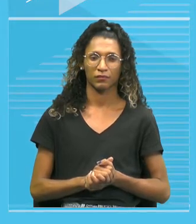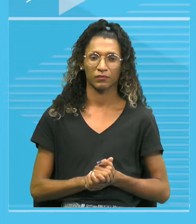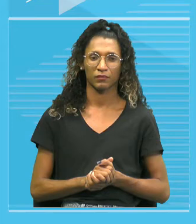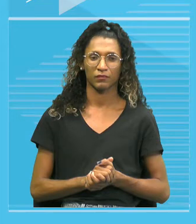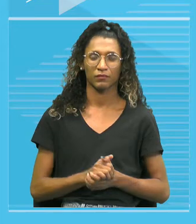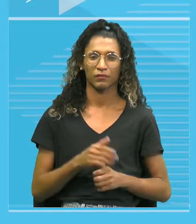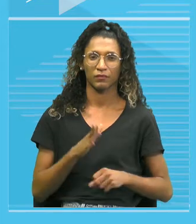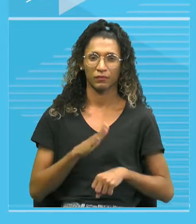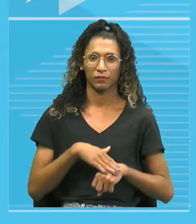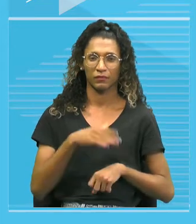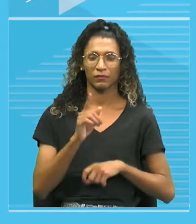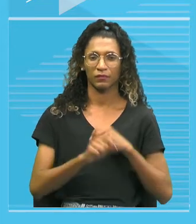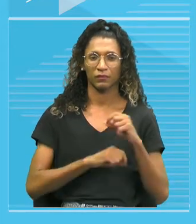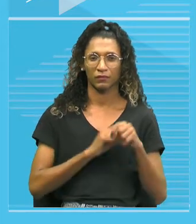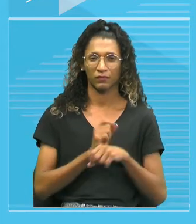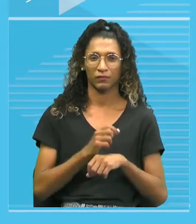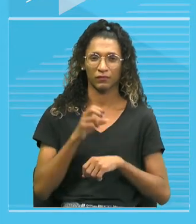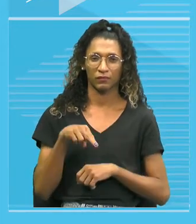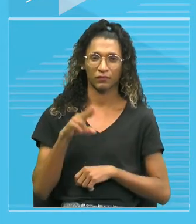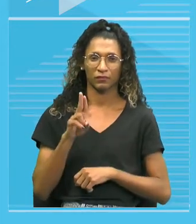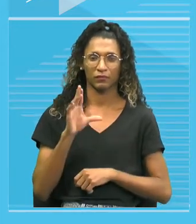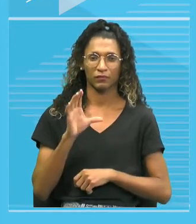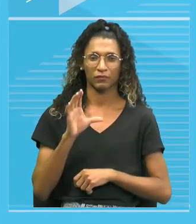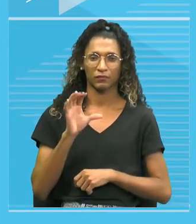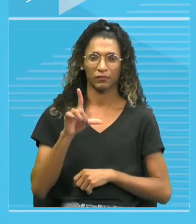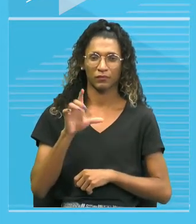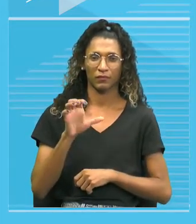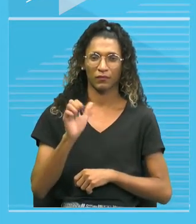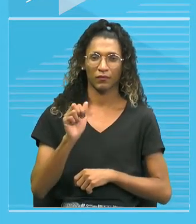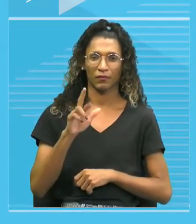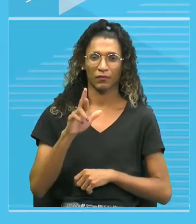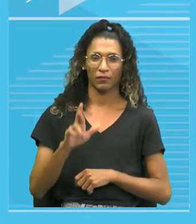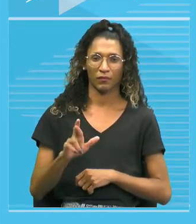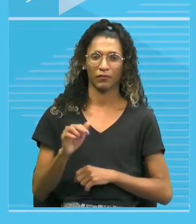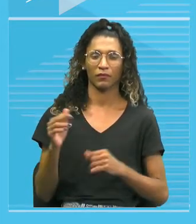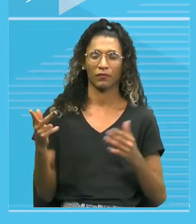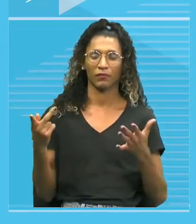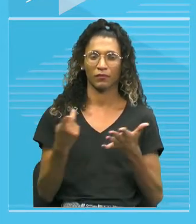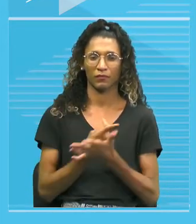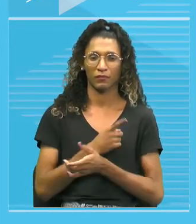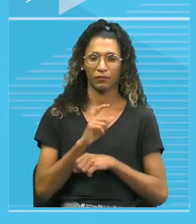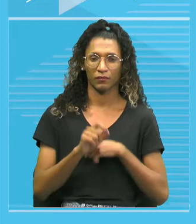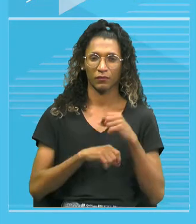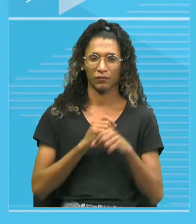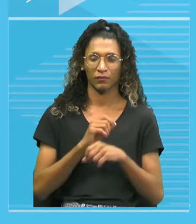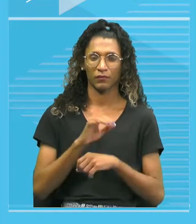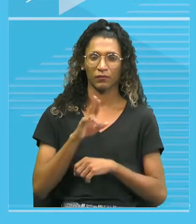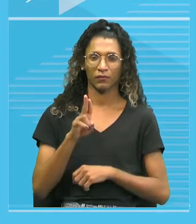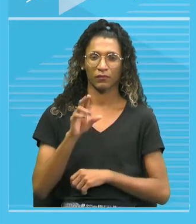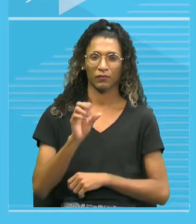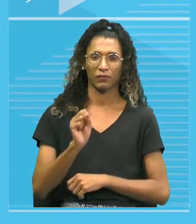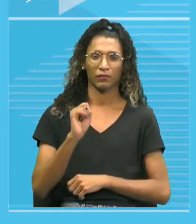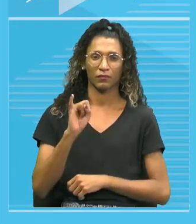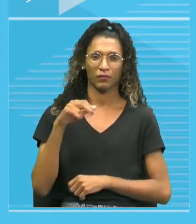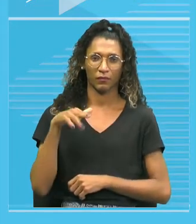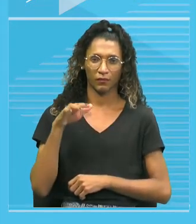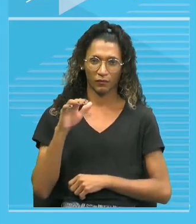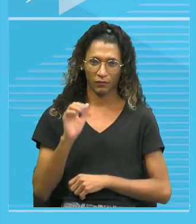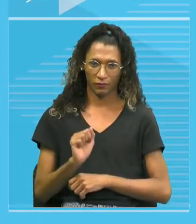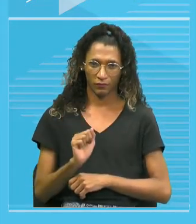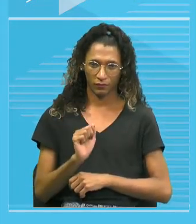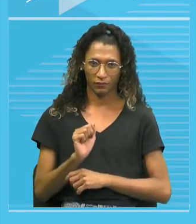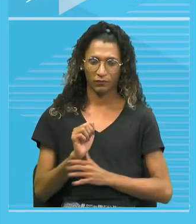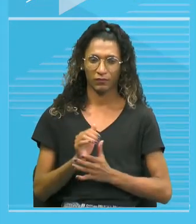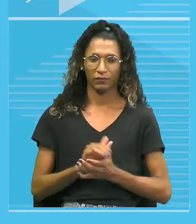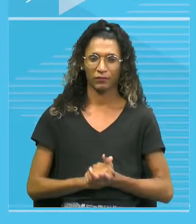da história da humanidade, que foi o acidente nuclear que aconteceu na usina Vladimir Ilyich